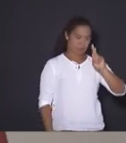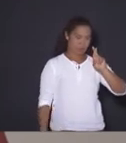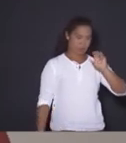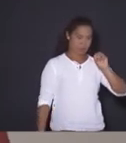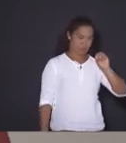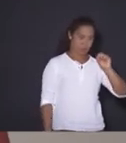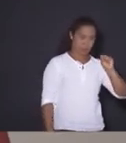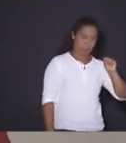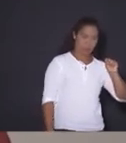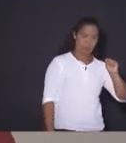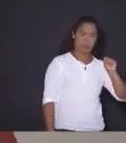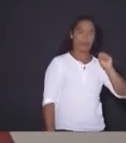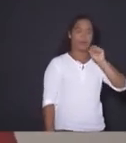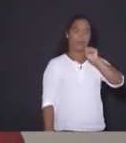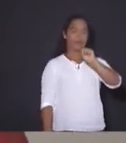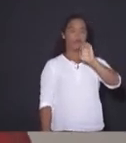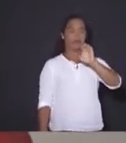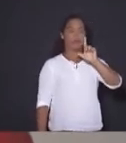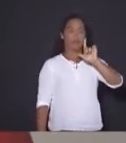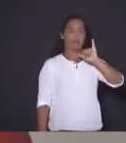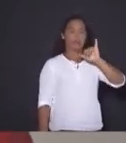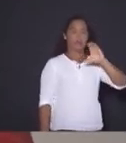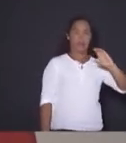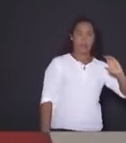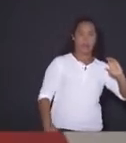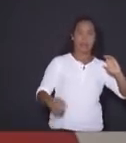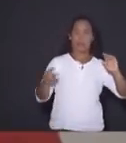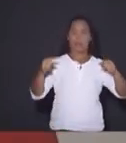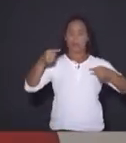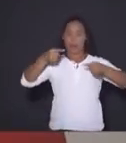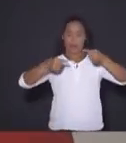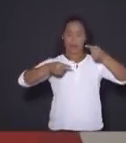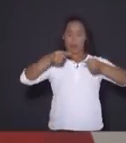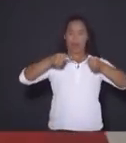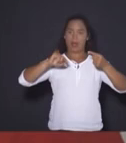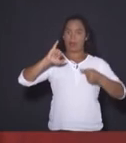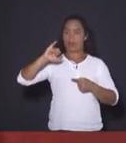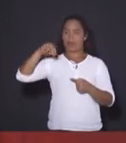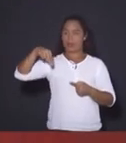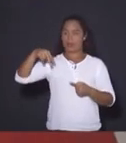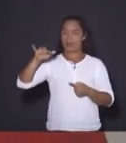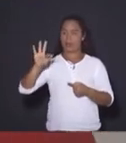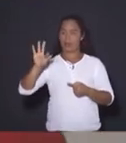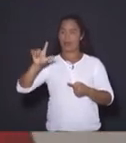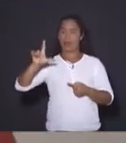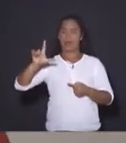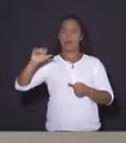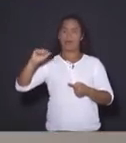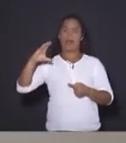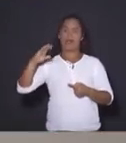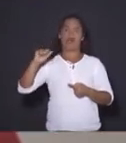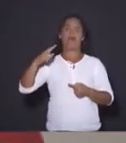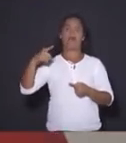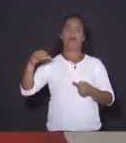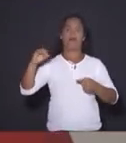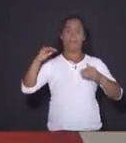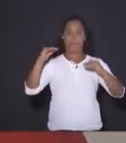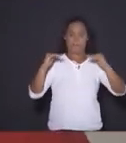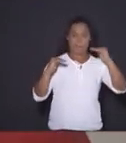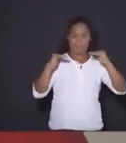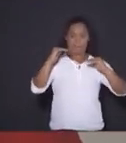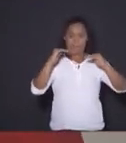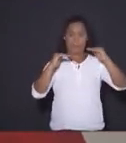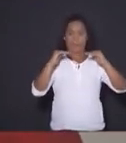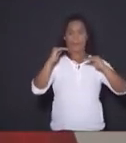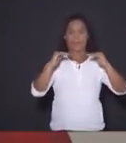com a inflação é altíssimas estão ganhando muito e toda política